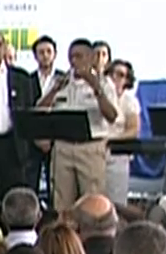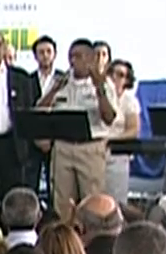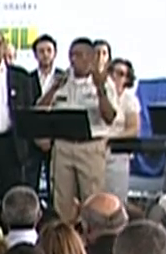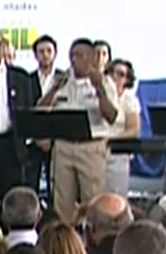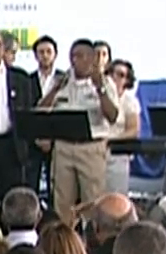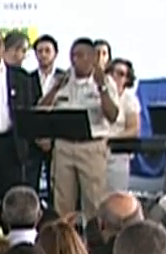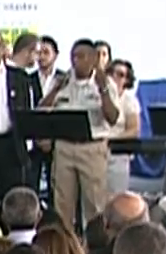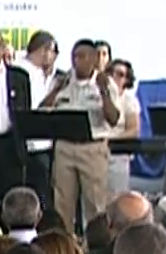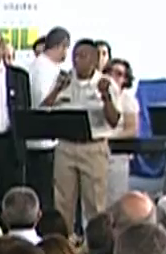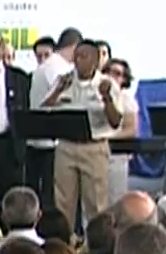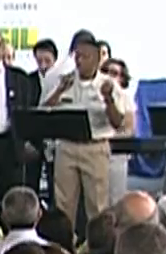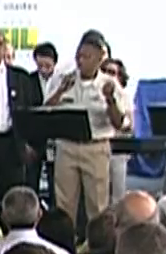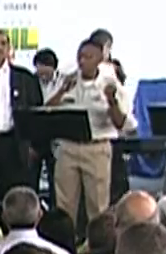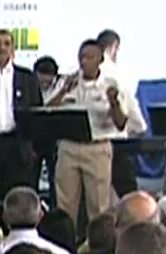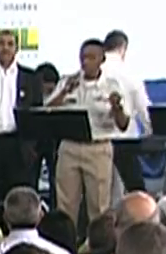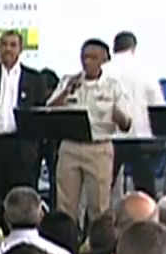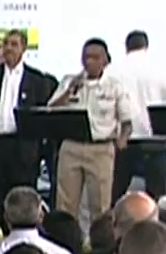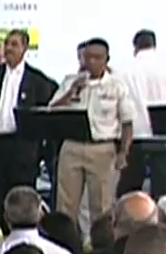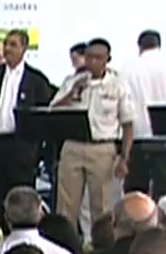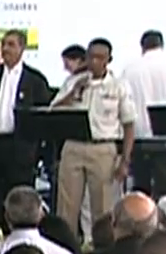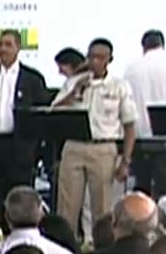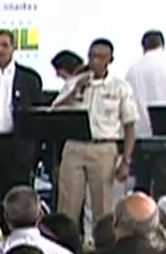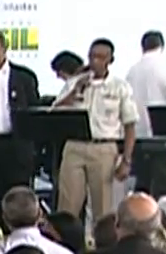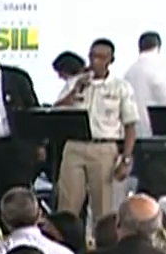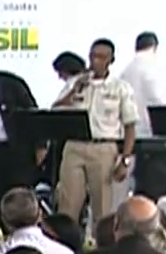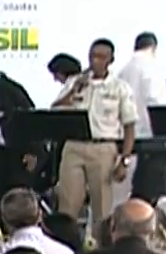Mais um sonho impossível,